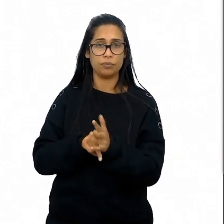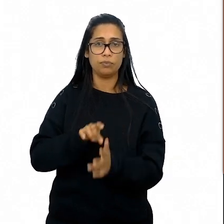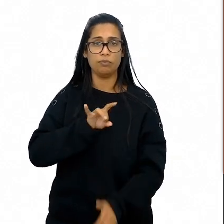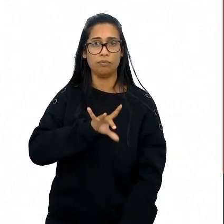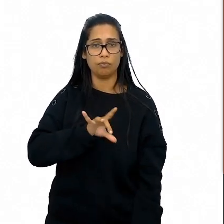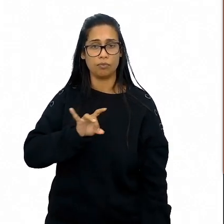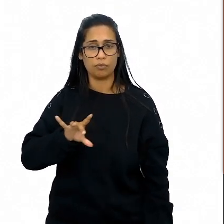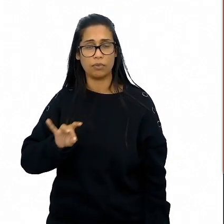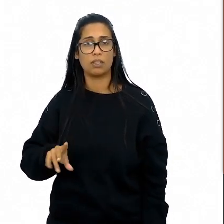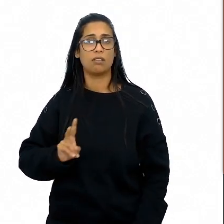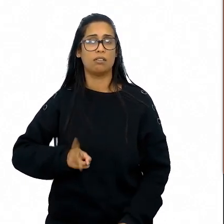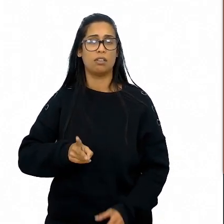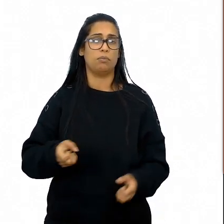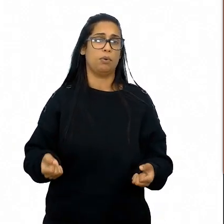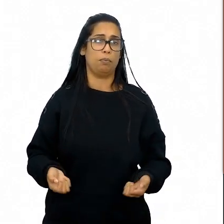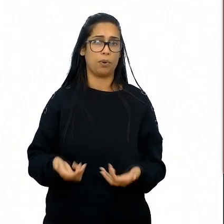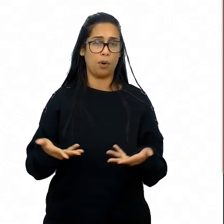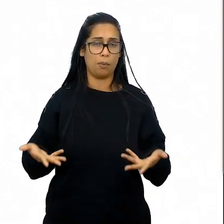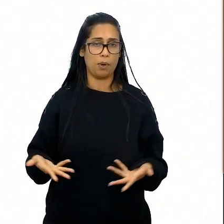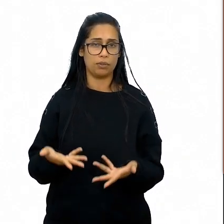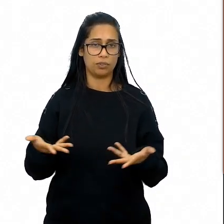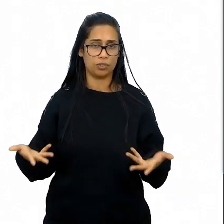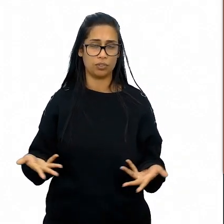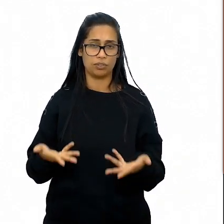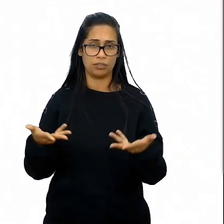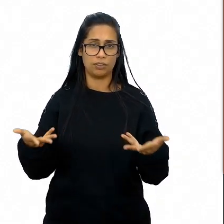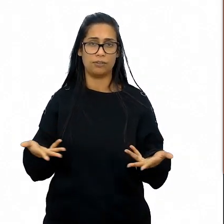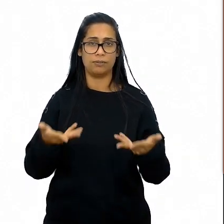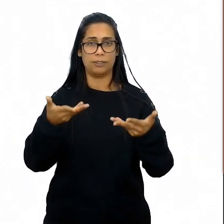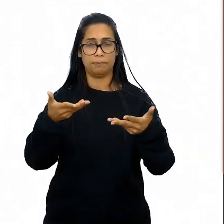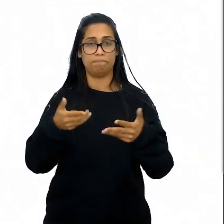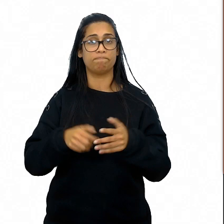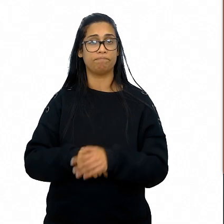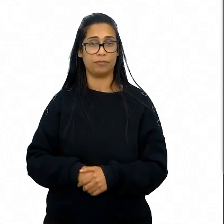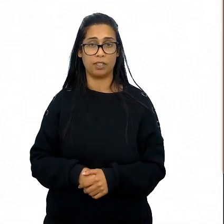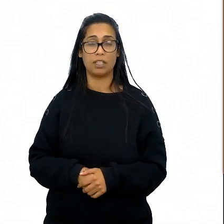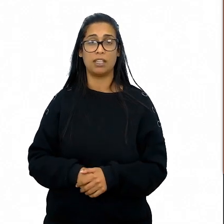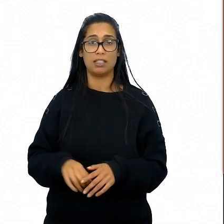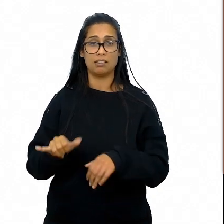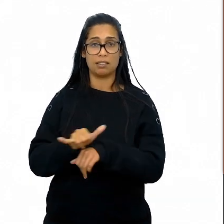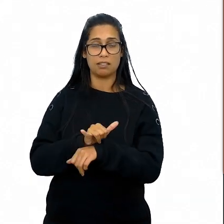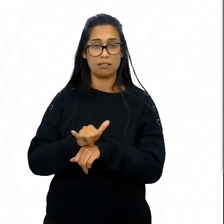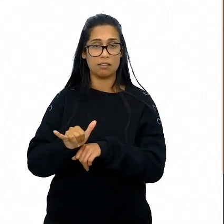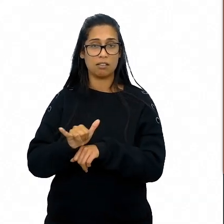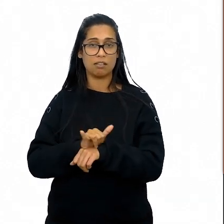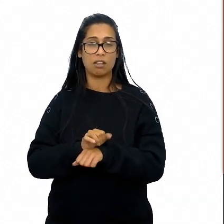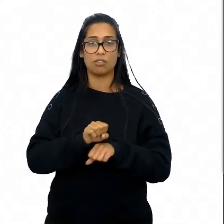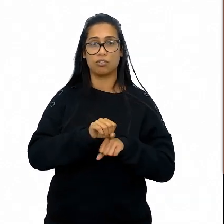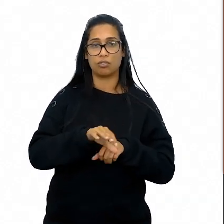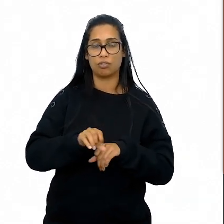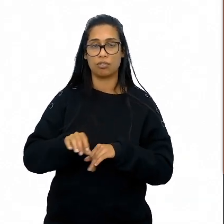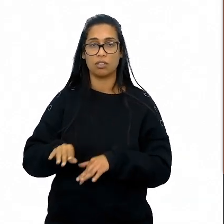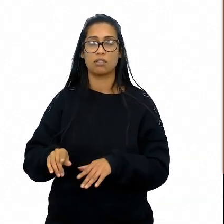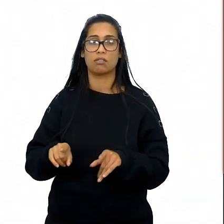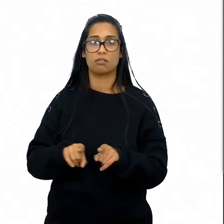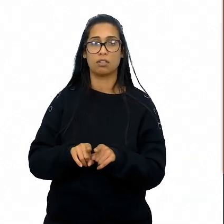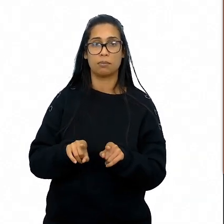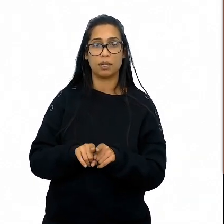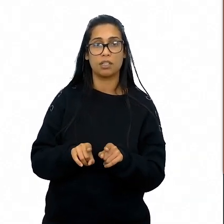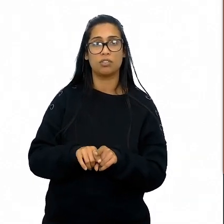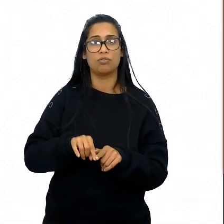15 motivações das mesmas materiais curriculares e sequencialização dos temas nos